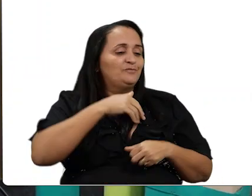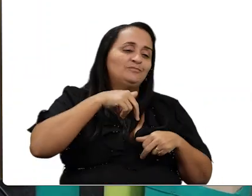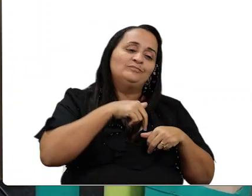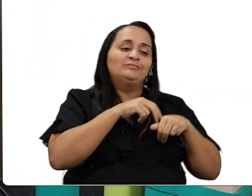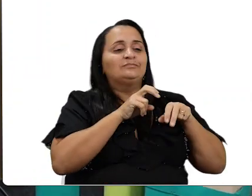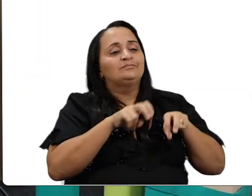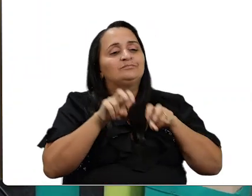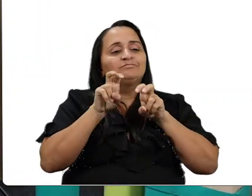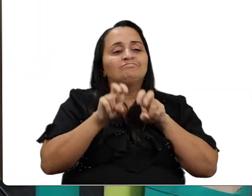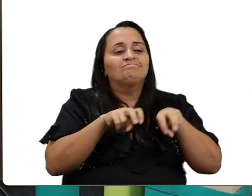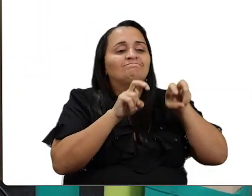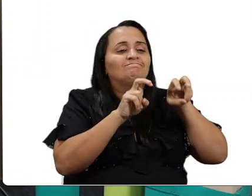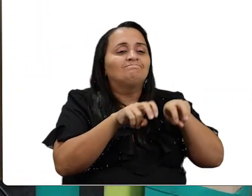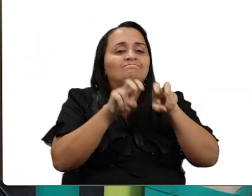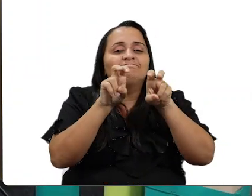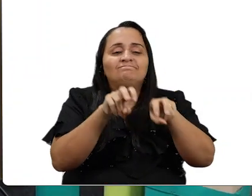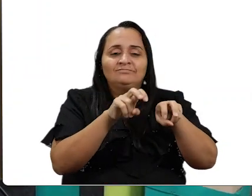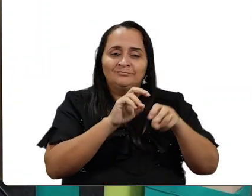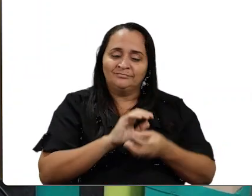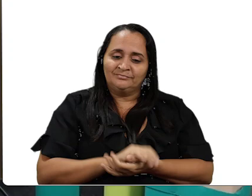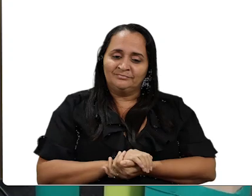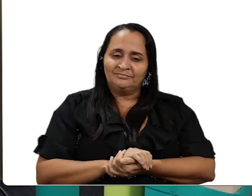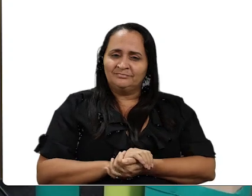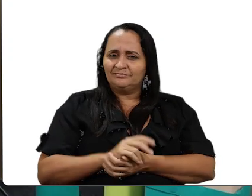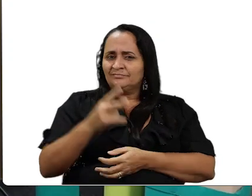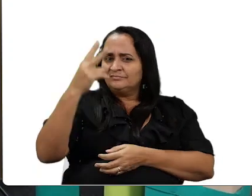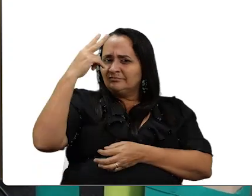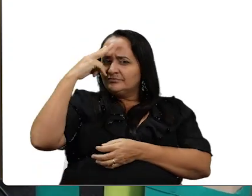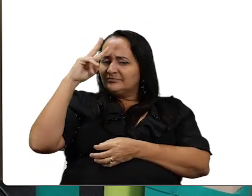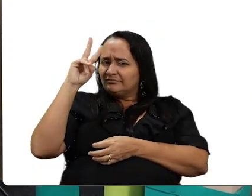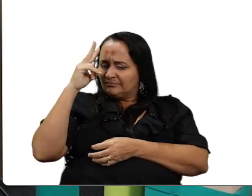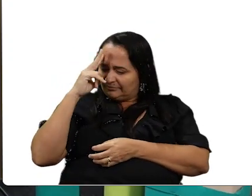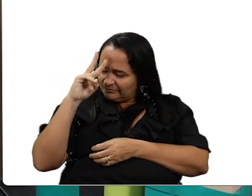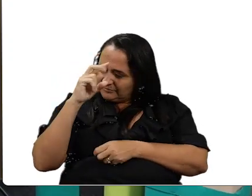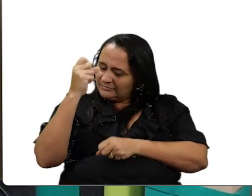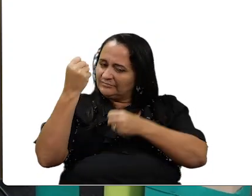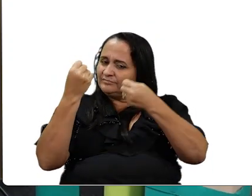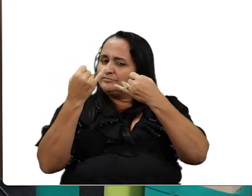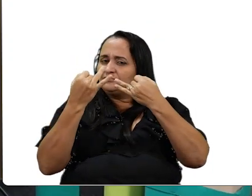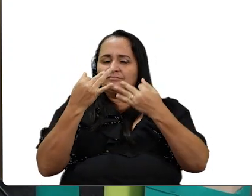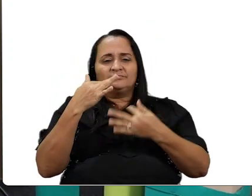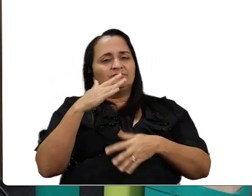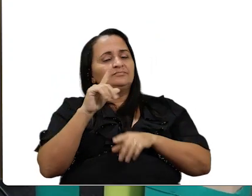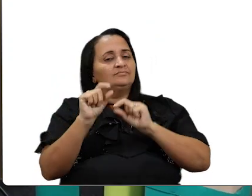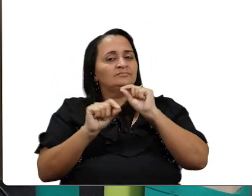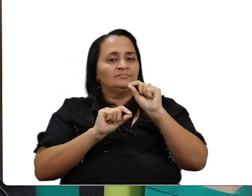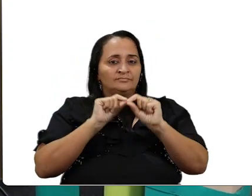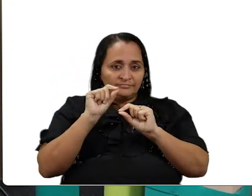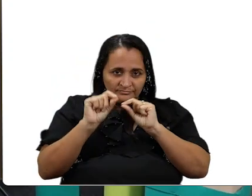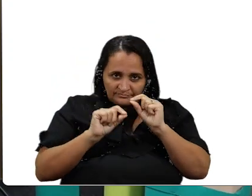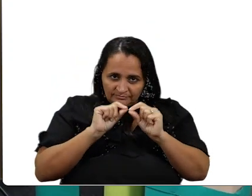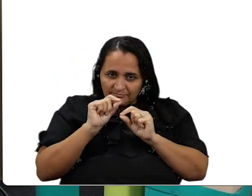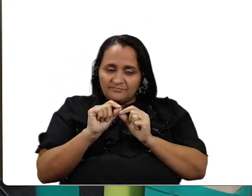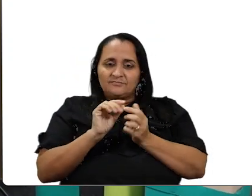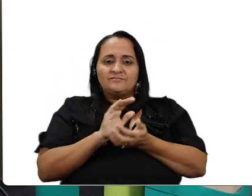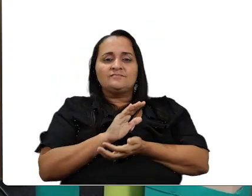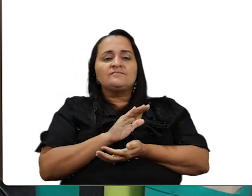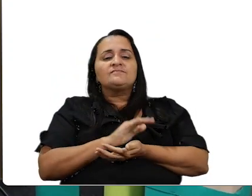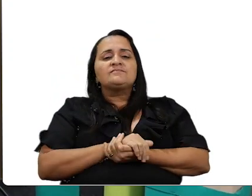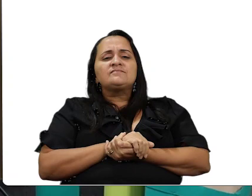vou aproveitar esse trecho da nossa história para ponderar